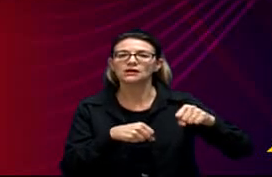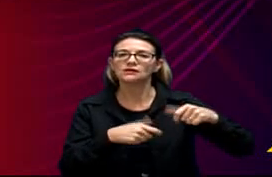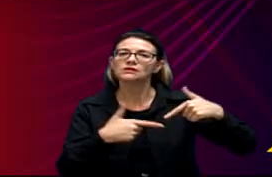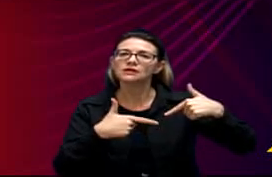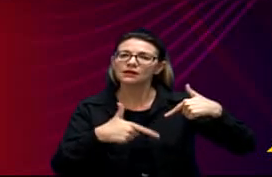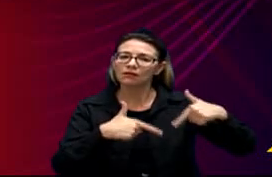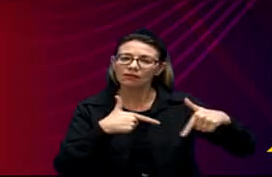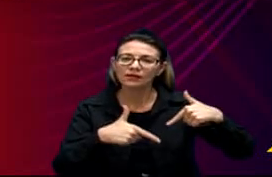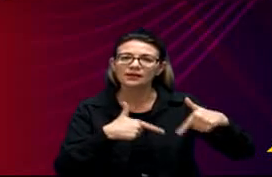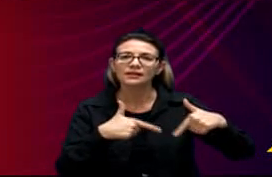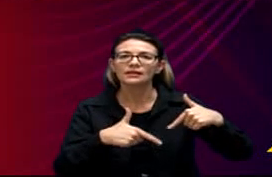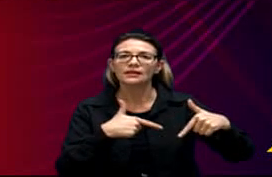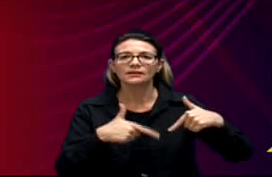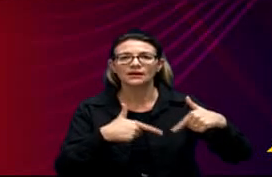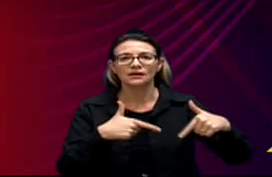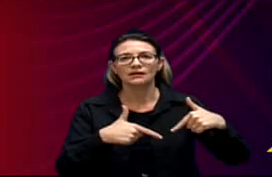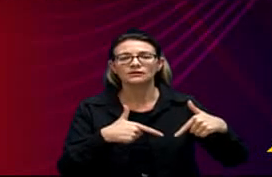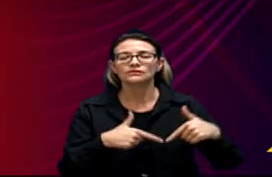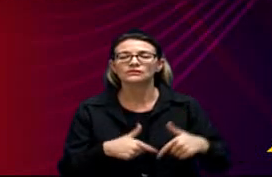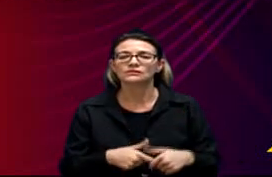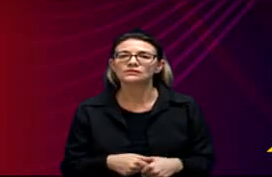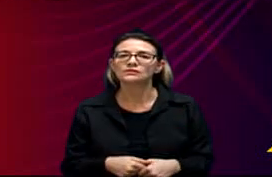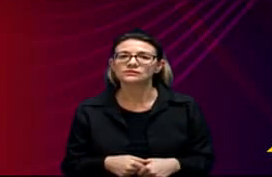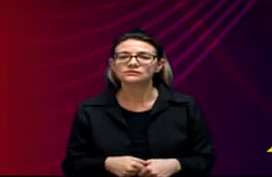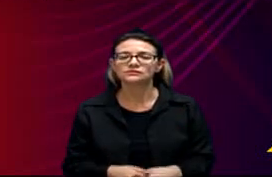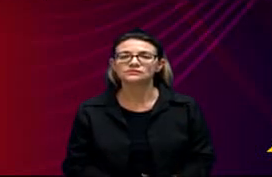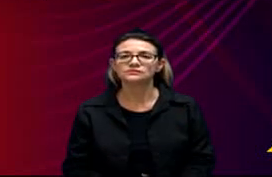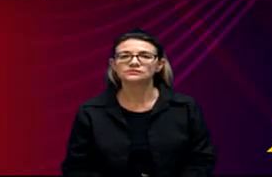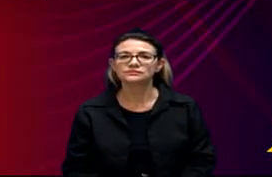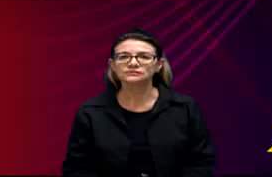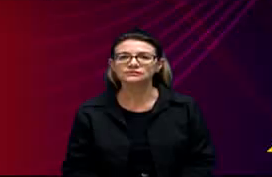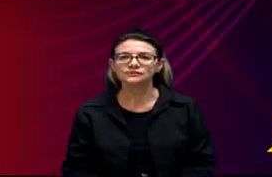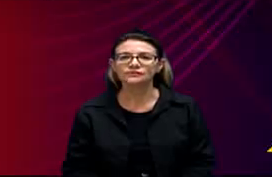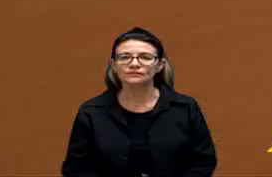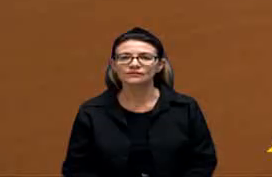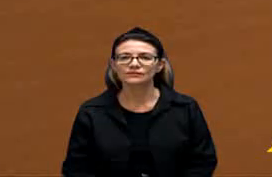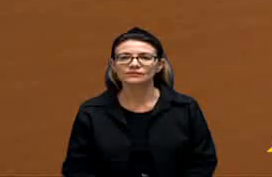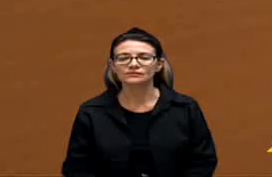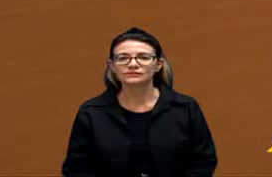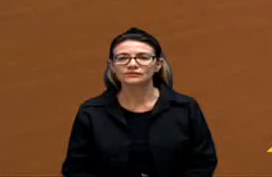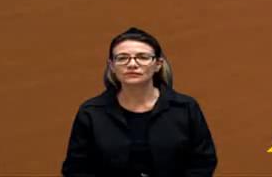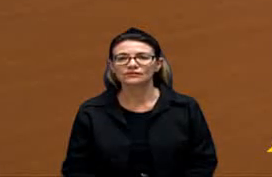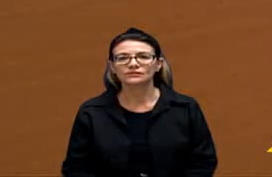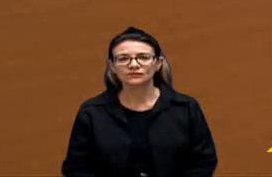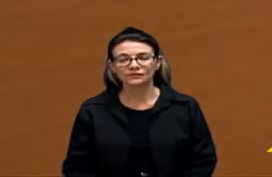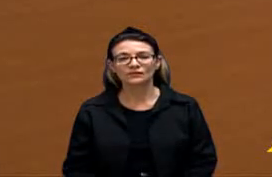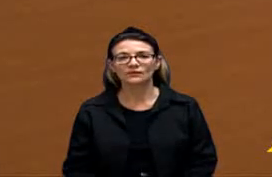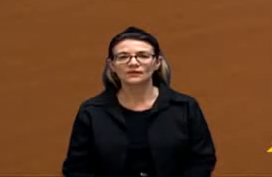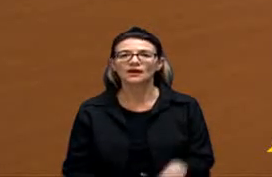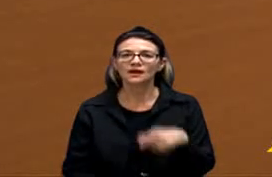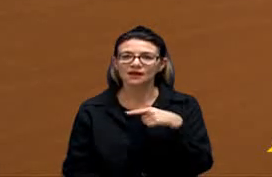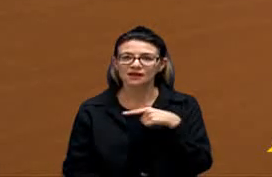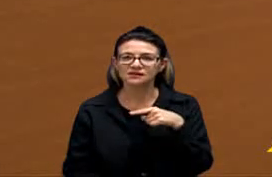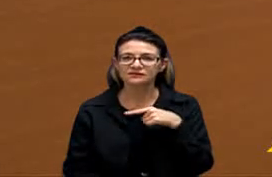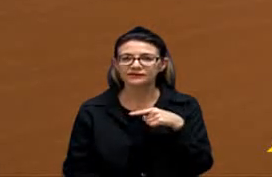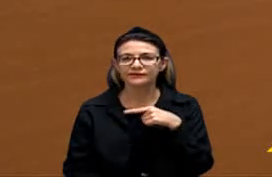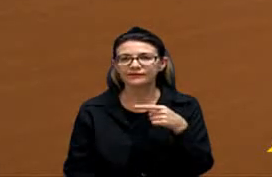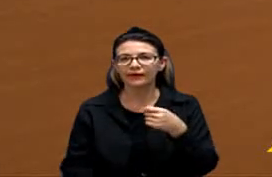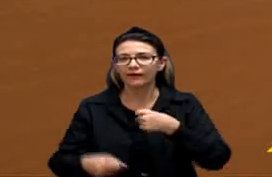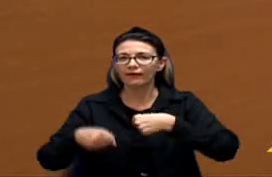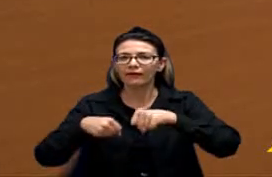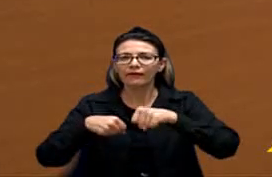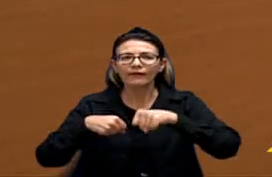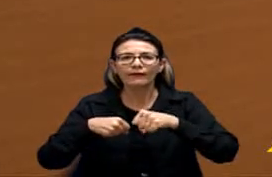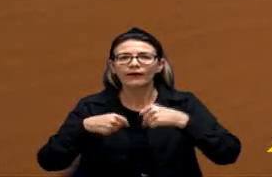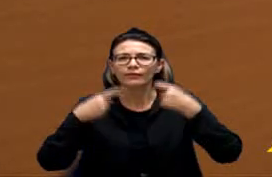faz seu trabalho Ach o poder público fazer uma campanha também né em cima das empresas se tiver com com o o escapamento estourado eu não contrato